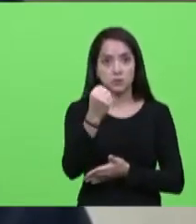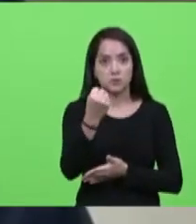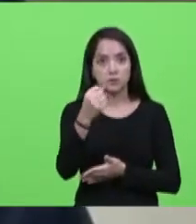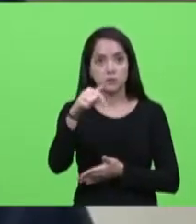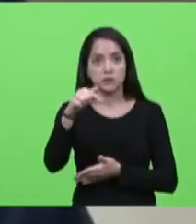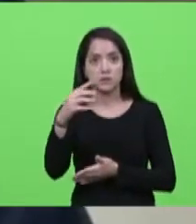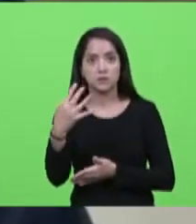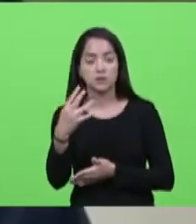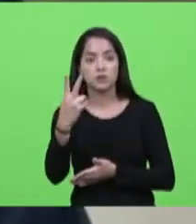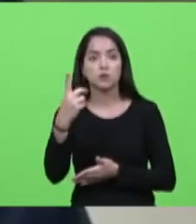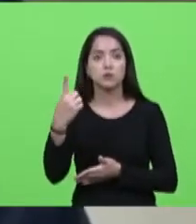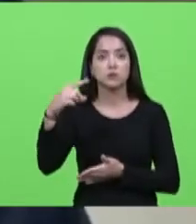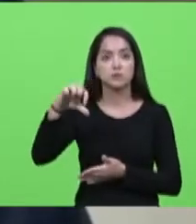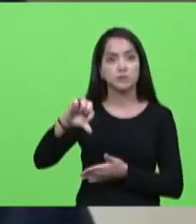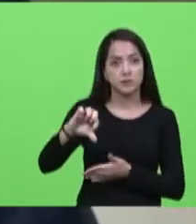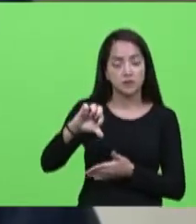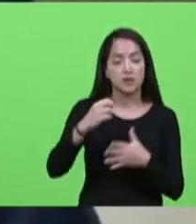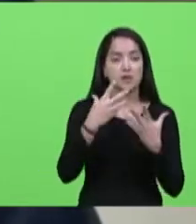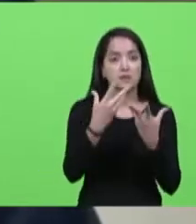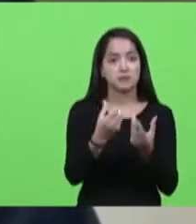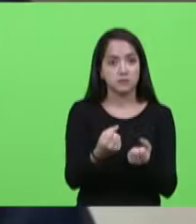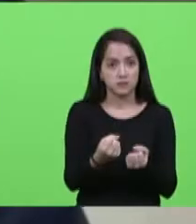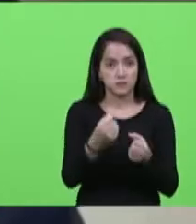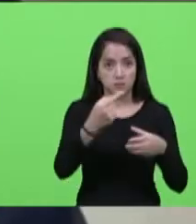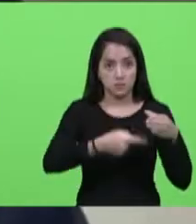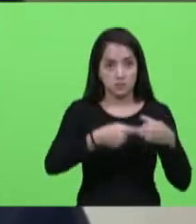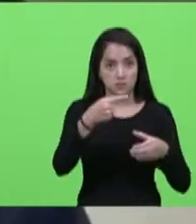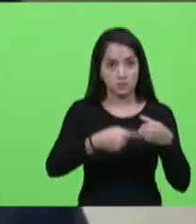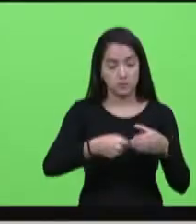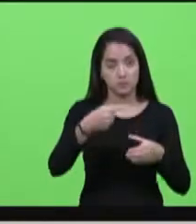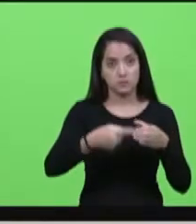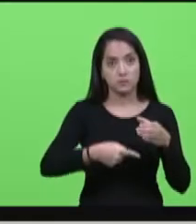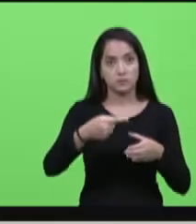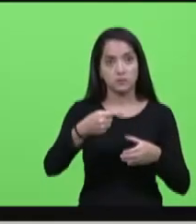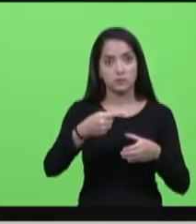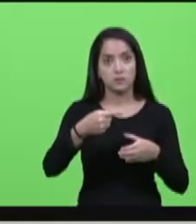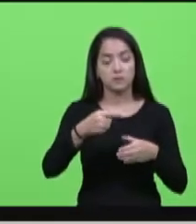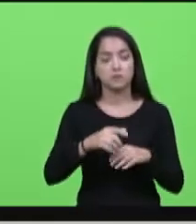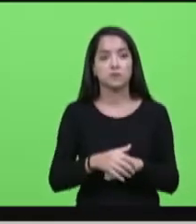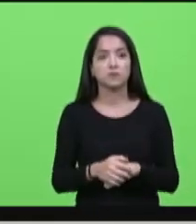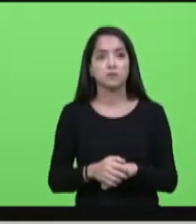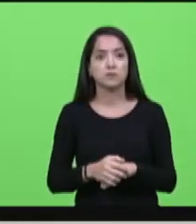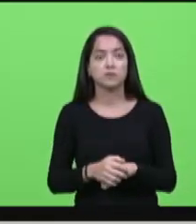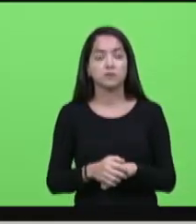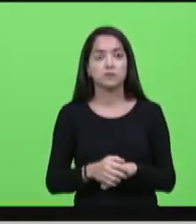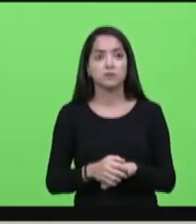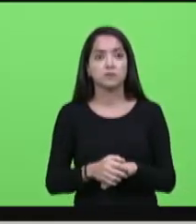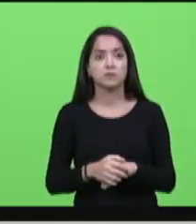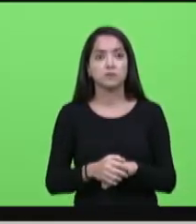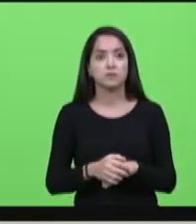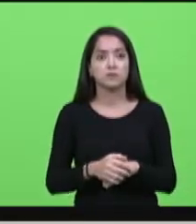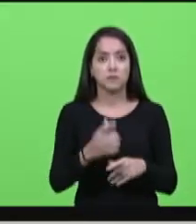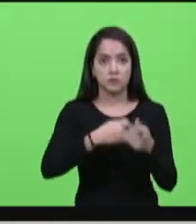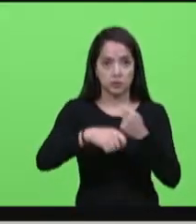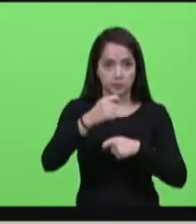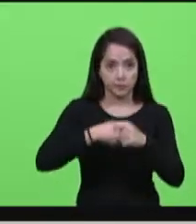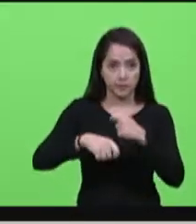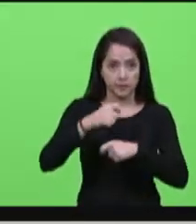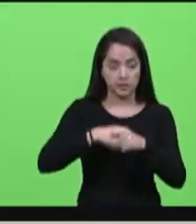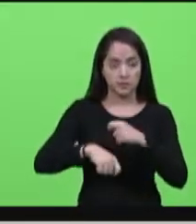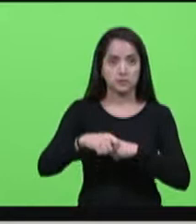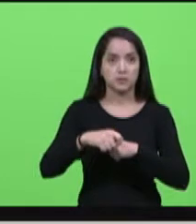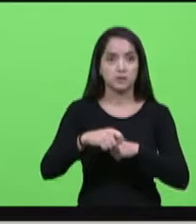17.874/2019. Pareceres favoráveis da comissão, aliás, parecer favorável da Comissão de Finanças, tão